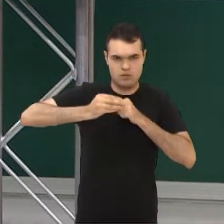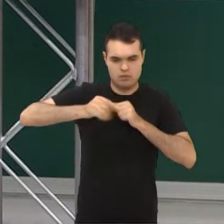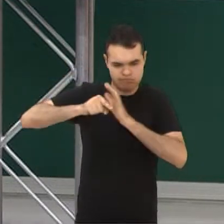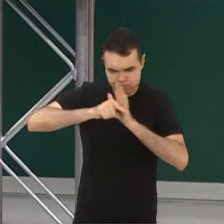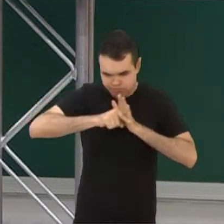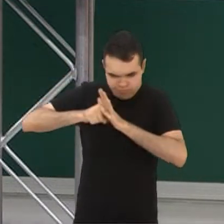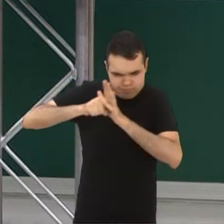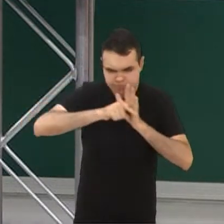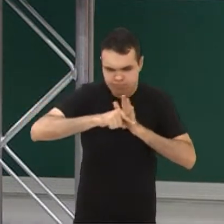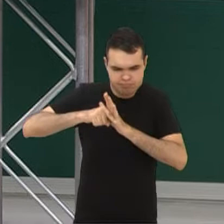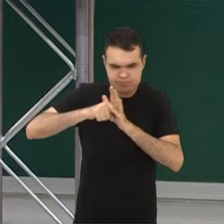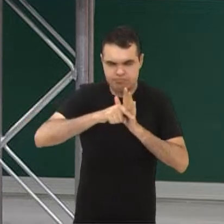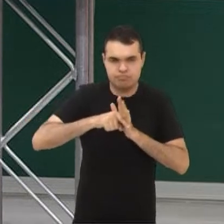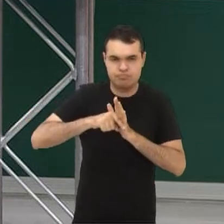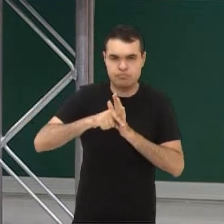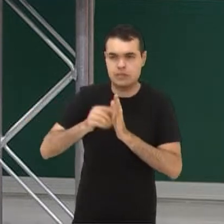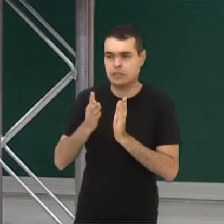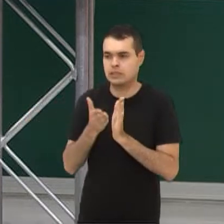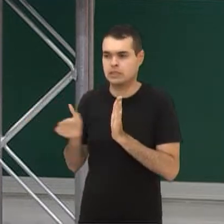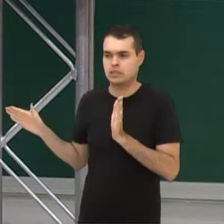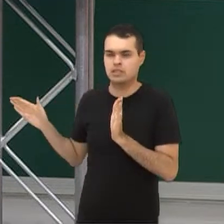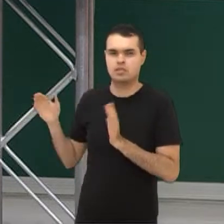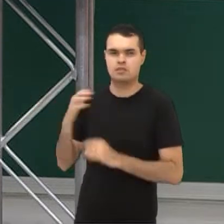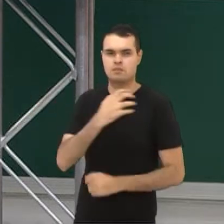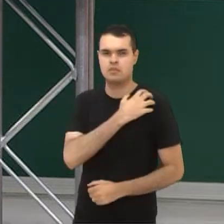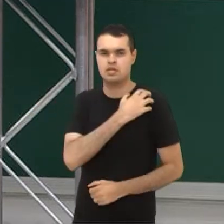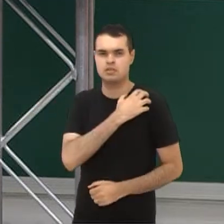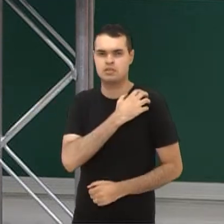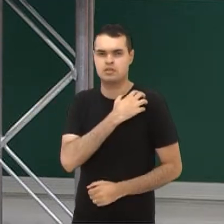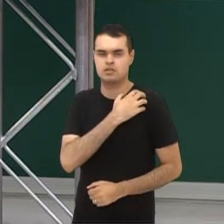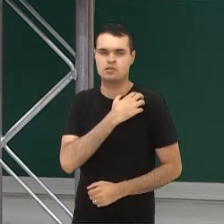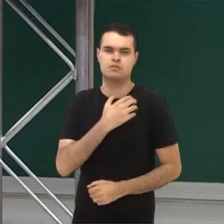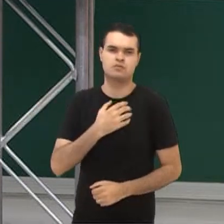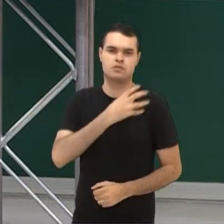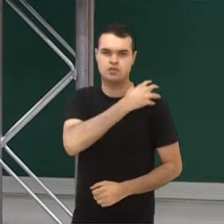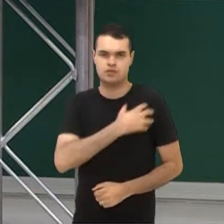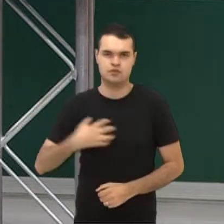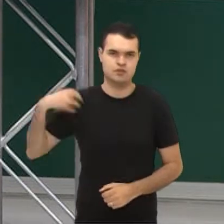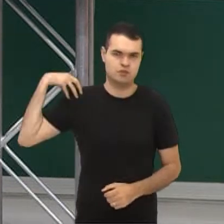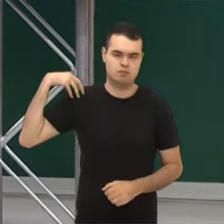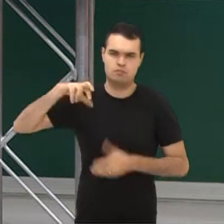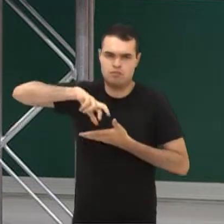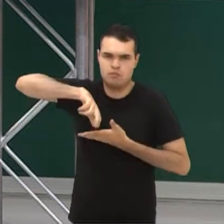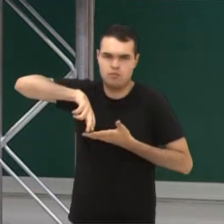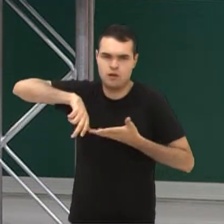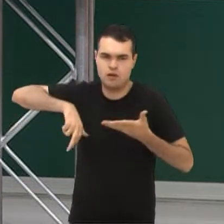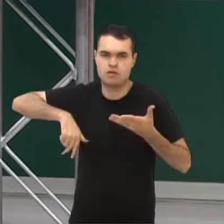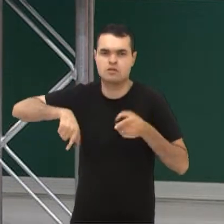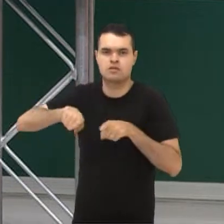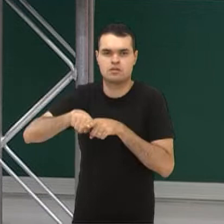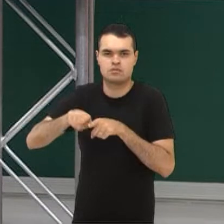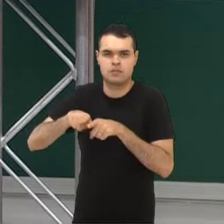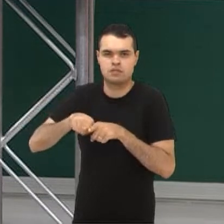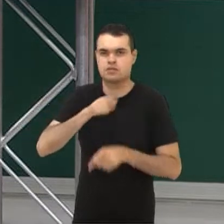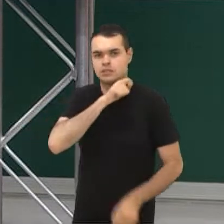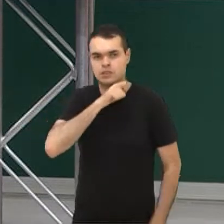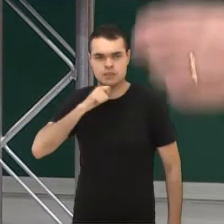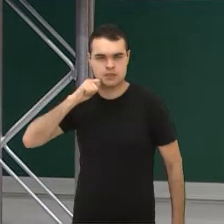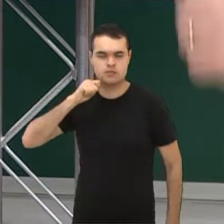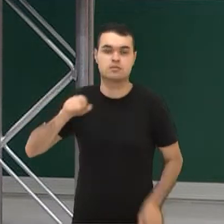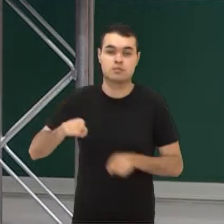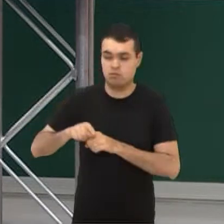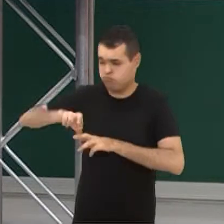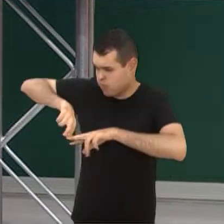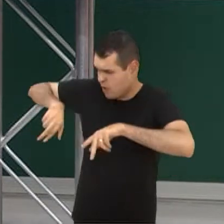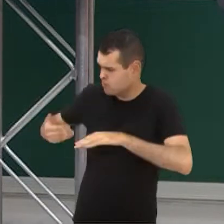pouquinho da força da metafísica que vinha lá do Platão, do Aristóteles, do Sócrates, e passou pela Idade Média e por aí vai. Então, existe